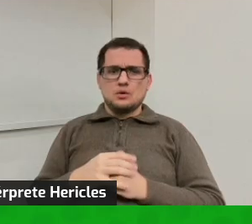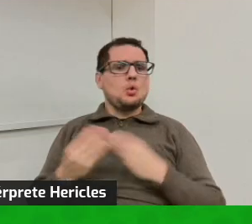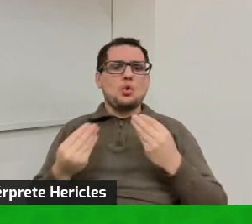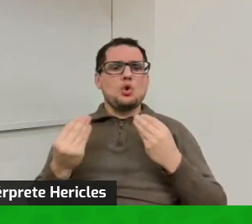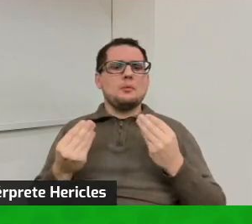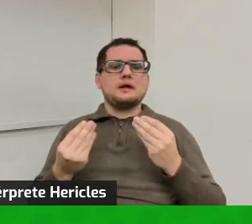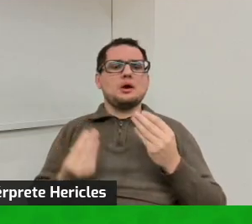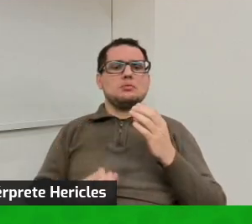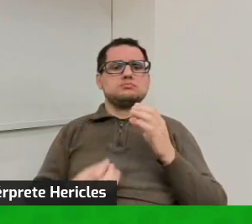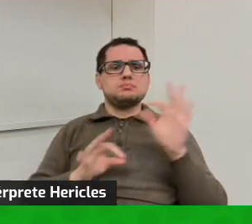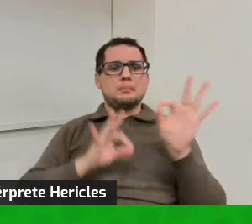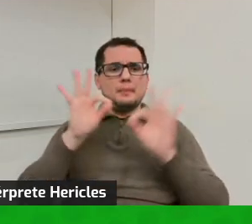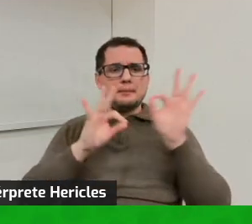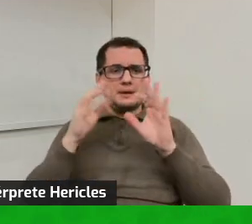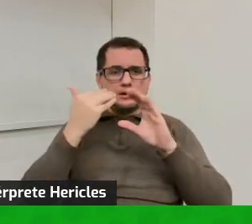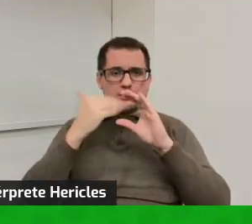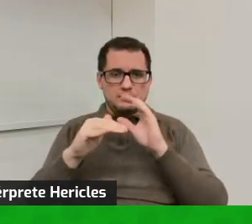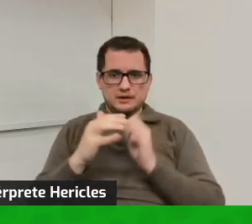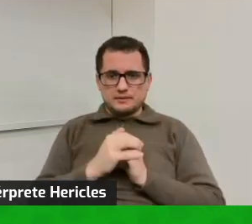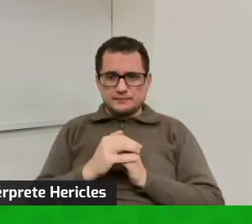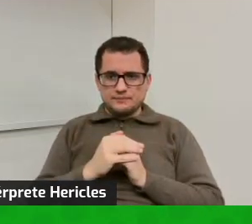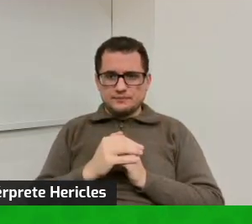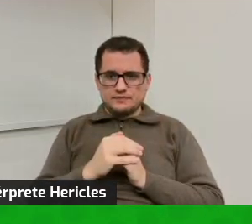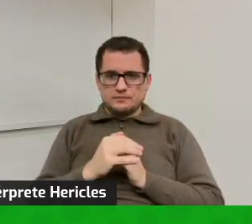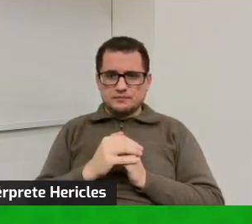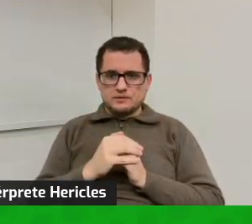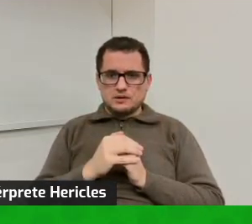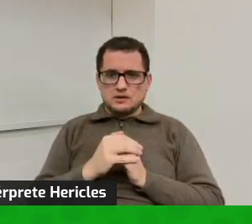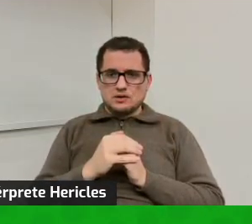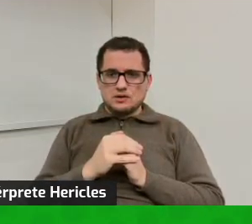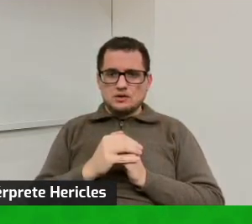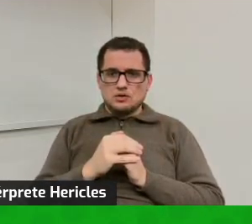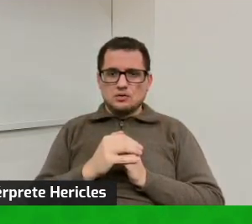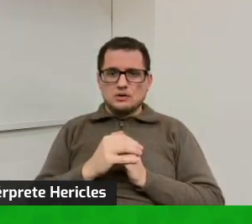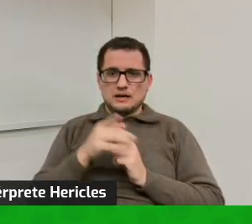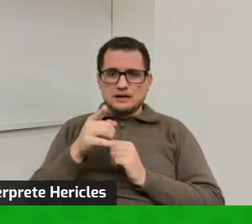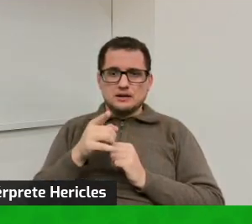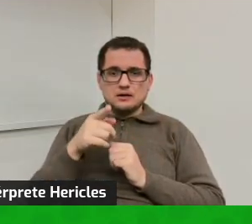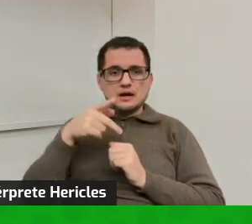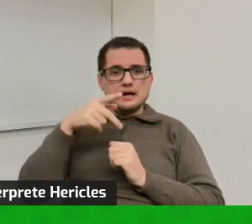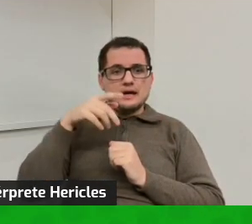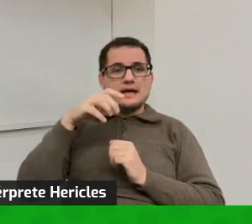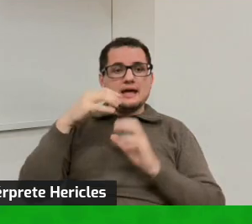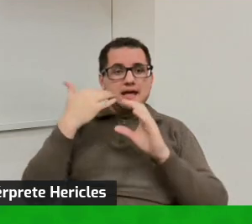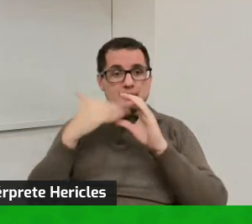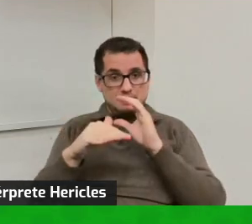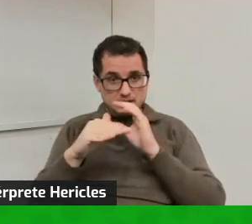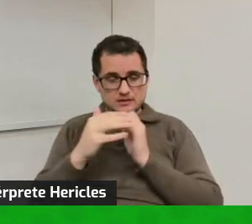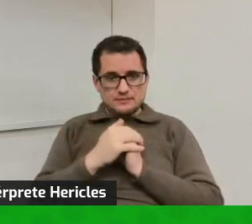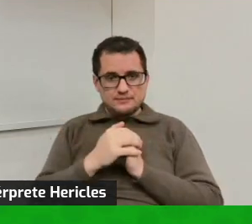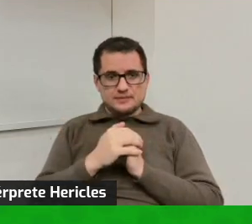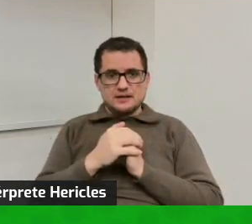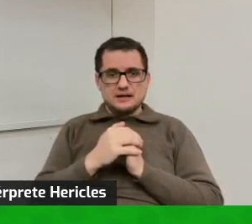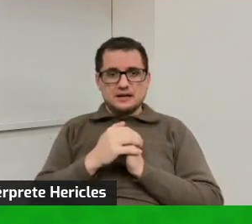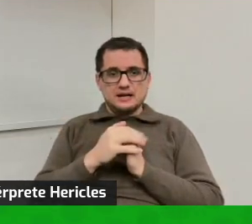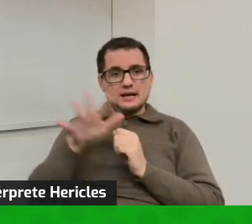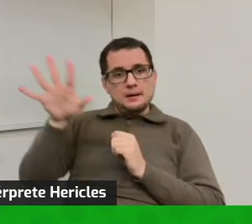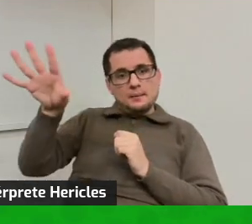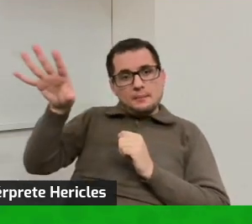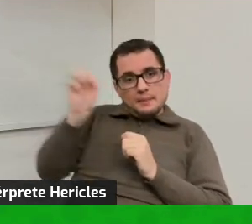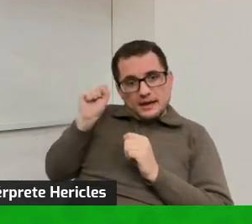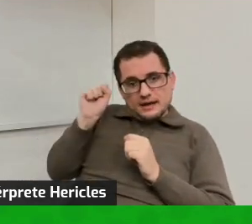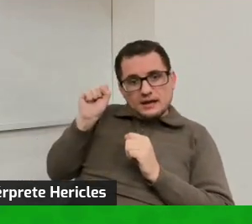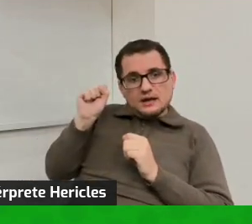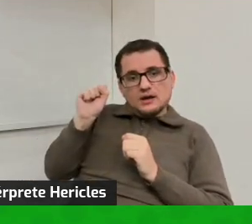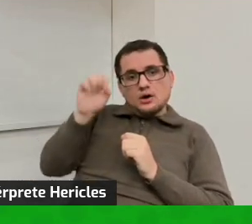e-mail? Então, eu venho aqui para e eu vou escolher o campo e-mail. Então, automaticamente, ele puxa do meu Excel o e-mail